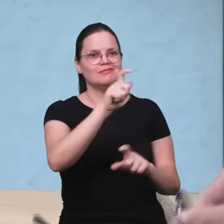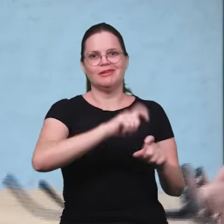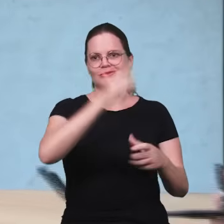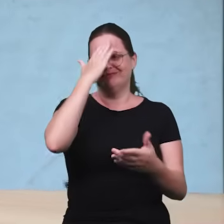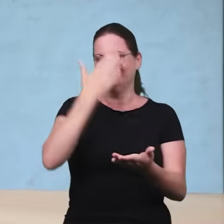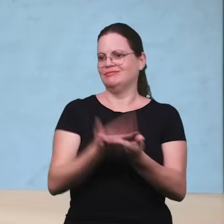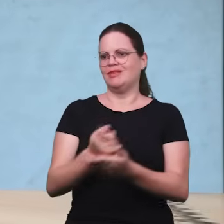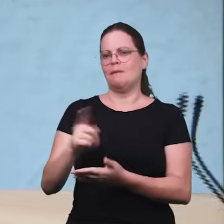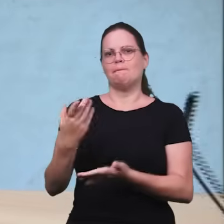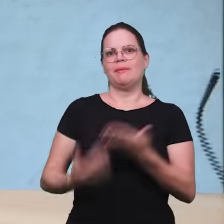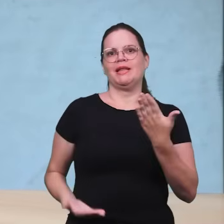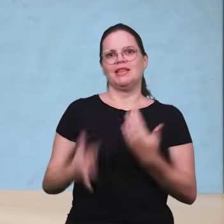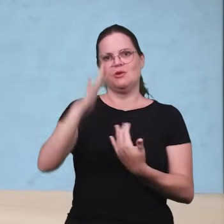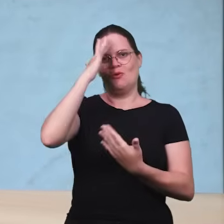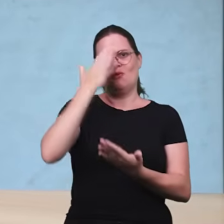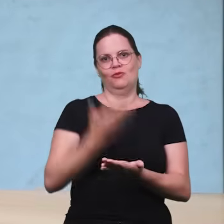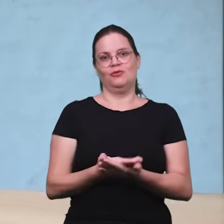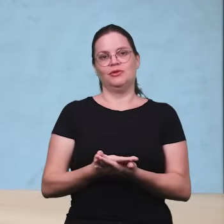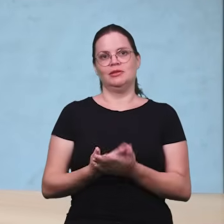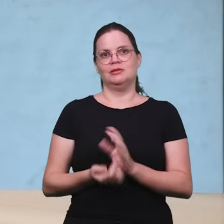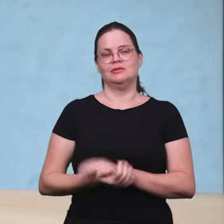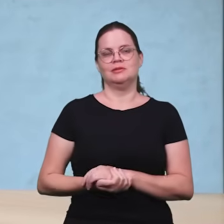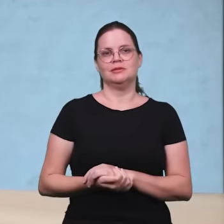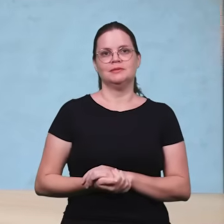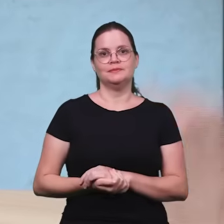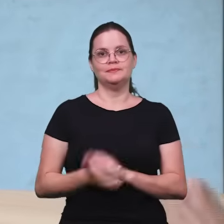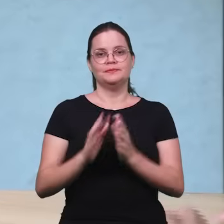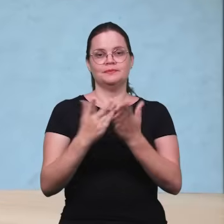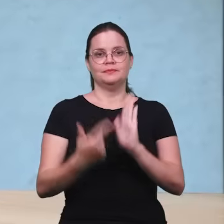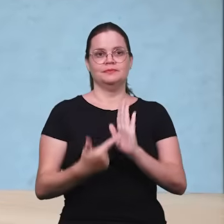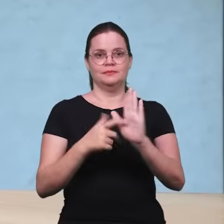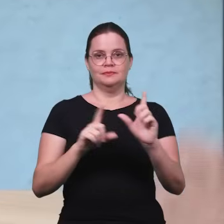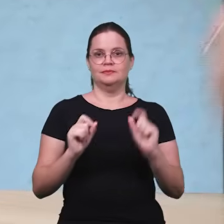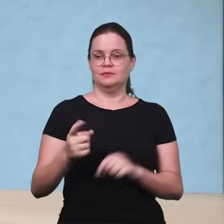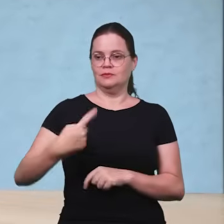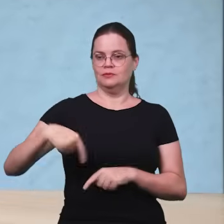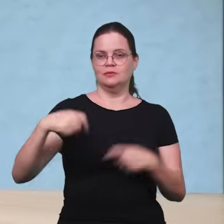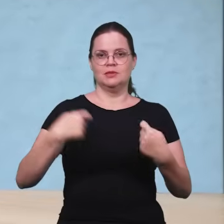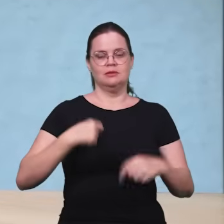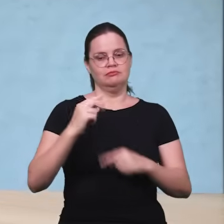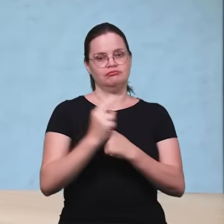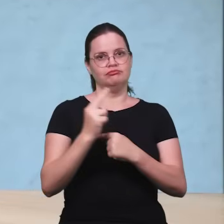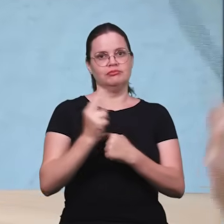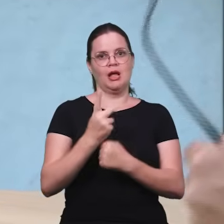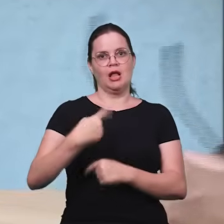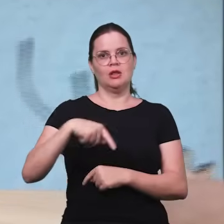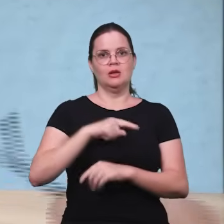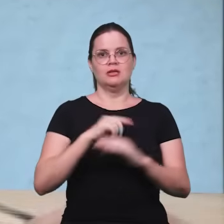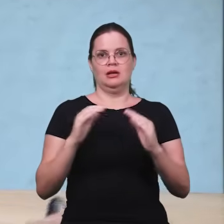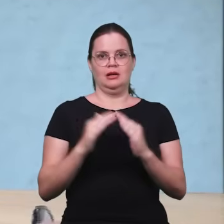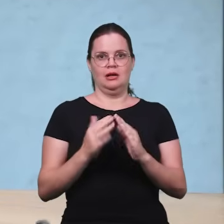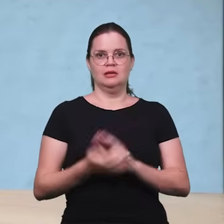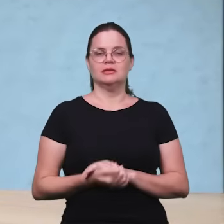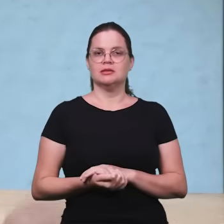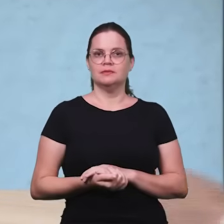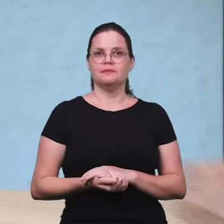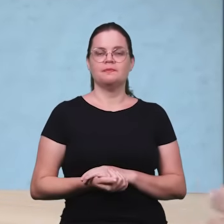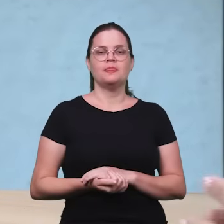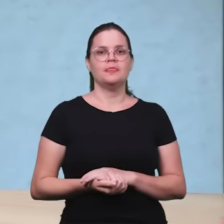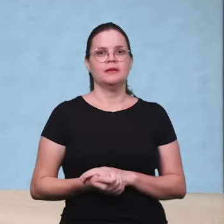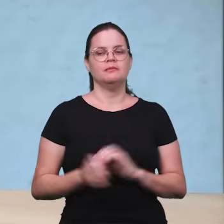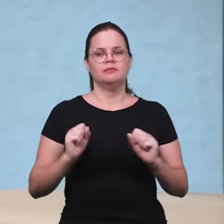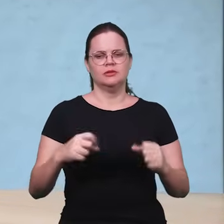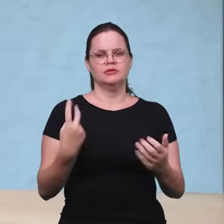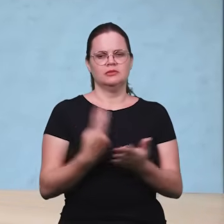nos preservar a nossa casa. A gente pode até, de várias coisas, várias situações,